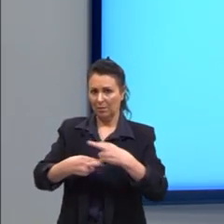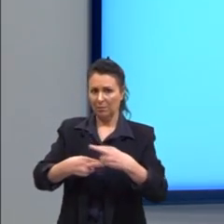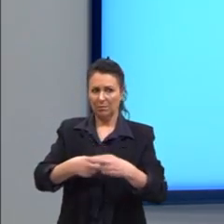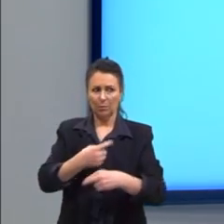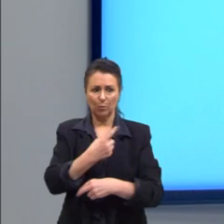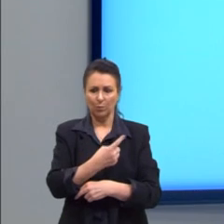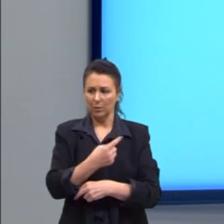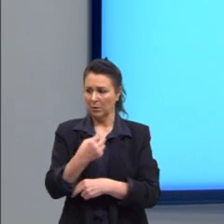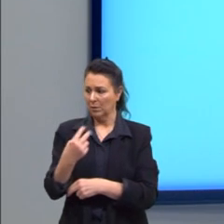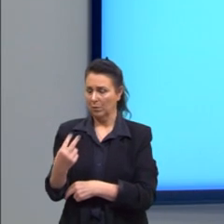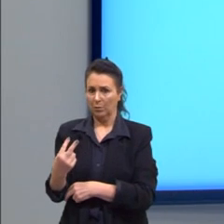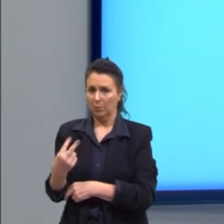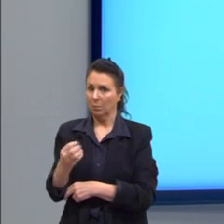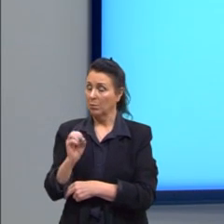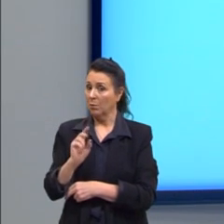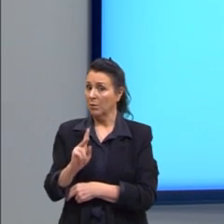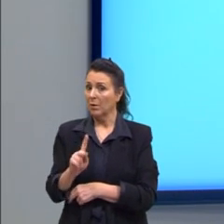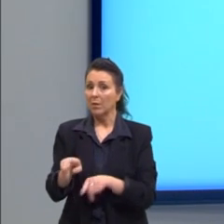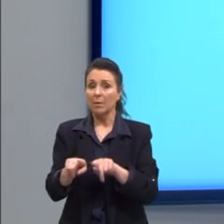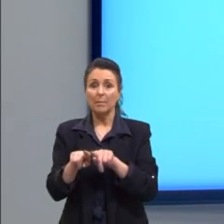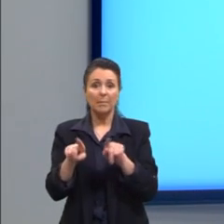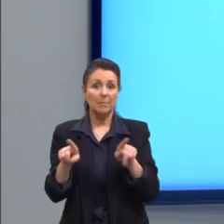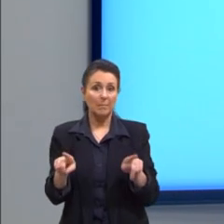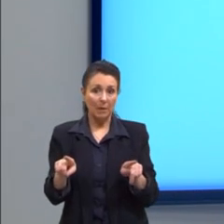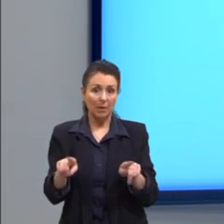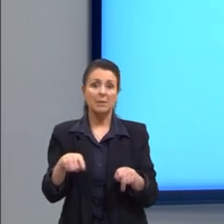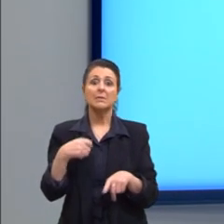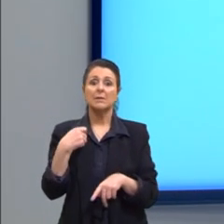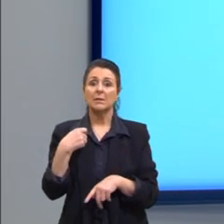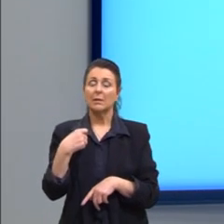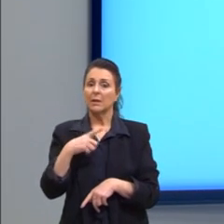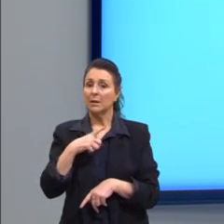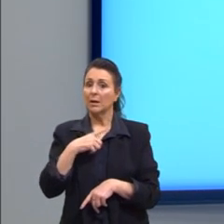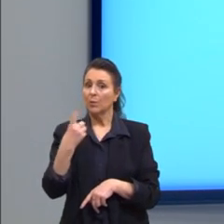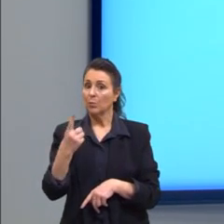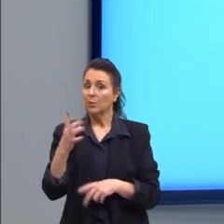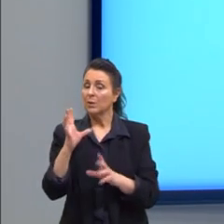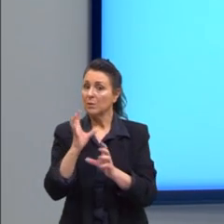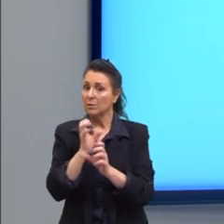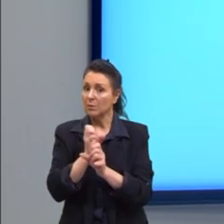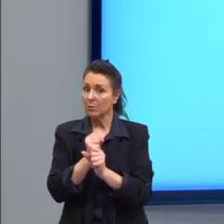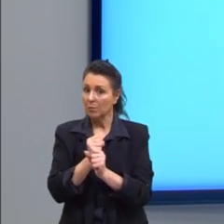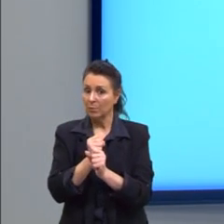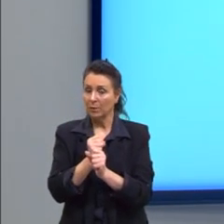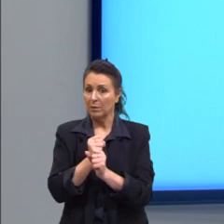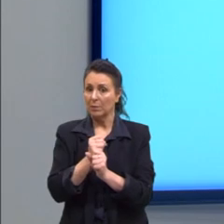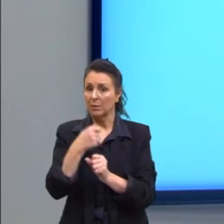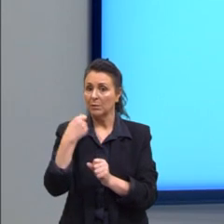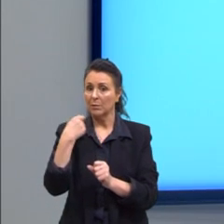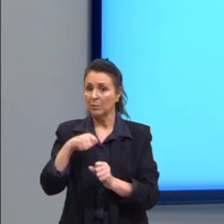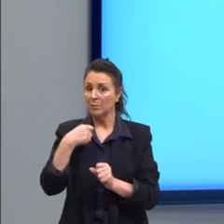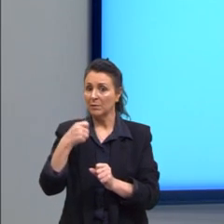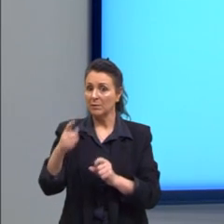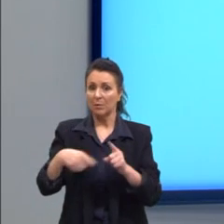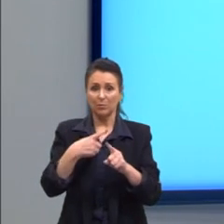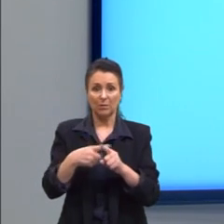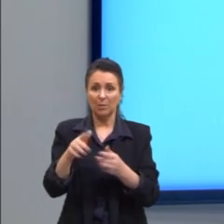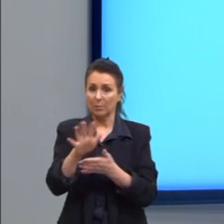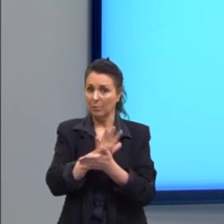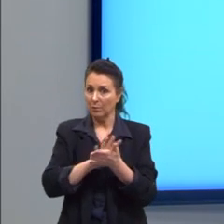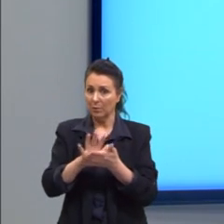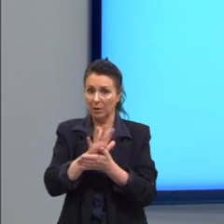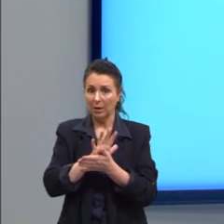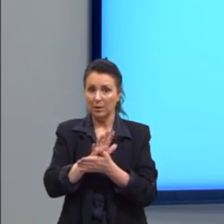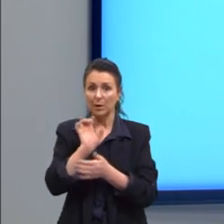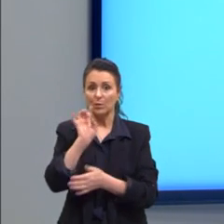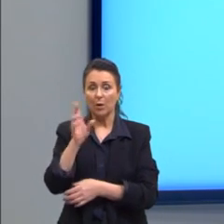unha que eu tenho dois Ok só que aqui eu também vou ter um e vai somar Então não preciso multiplicar por nada eu só